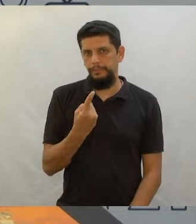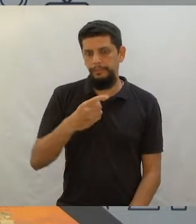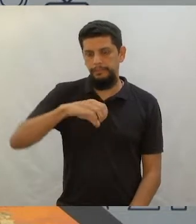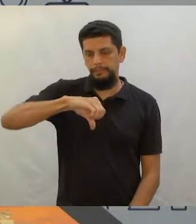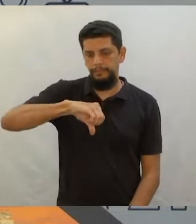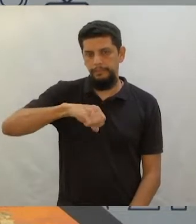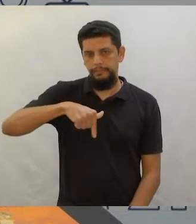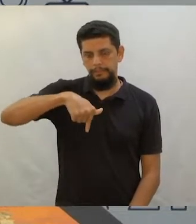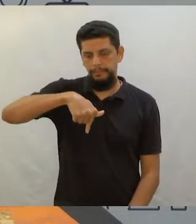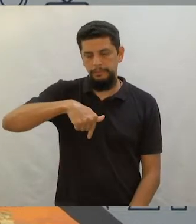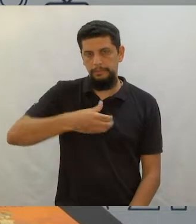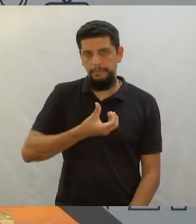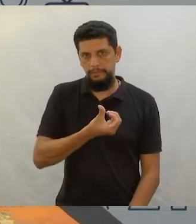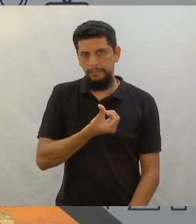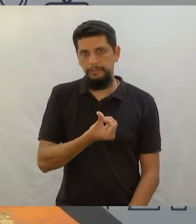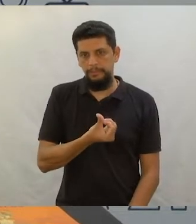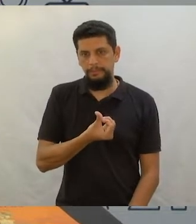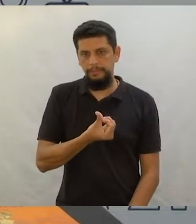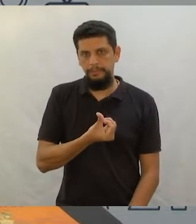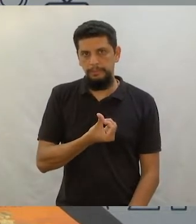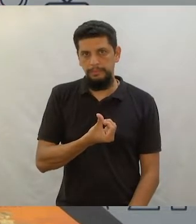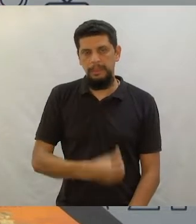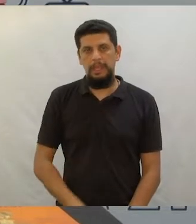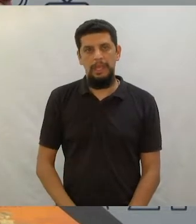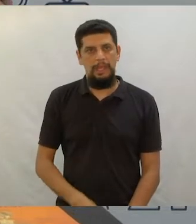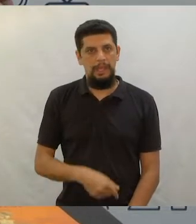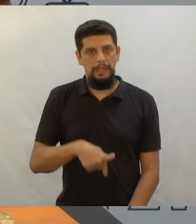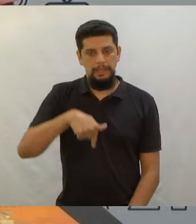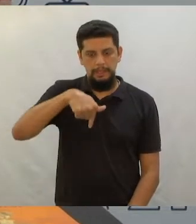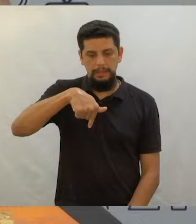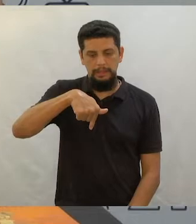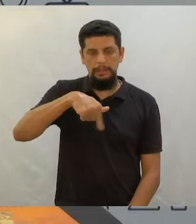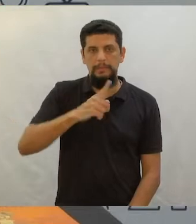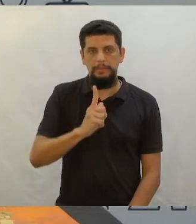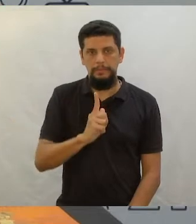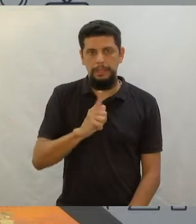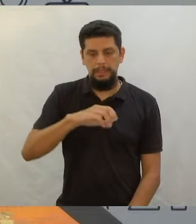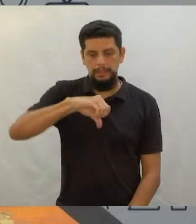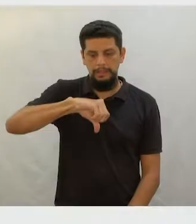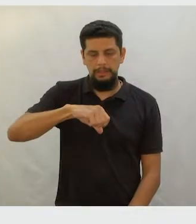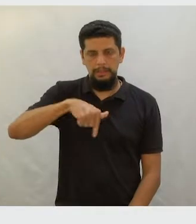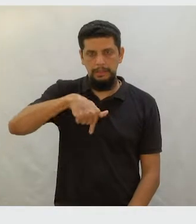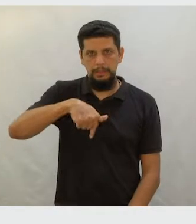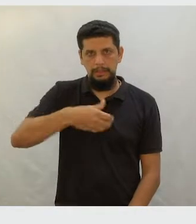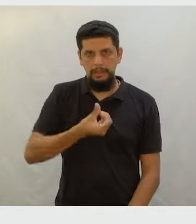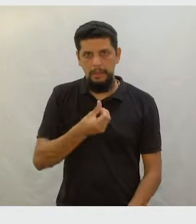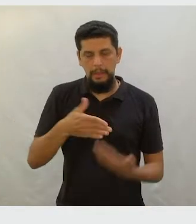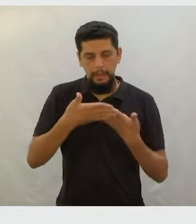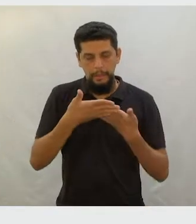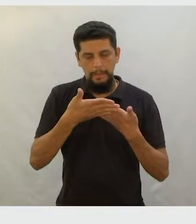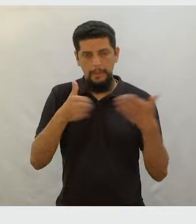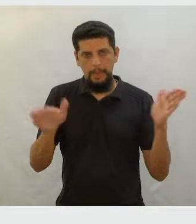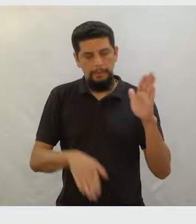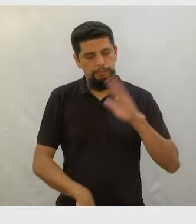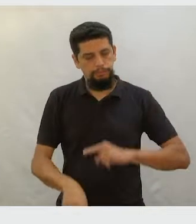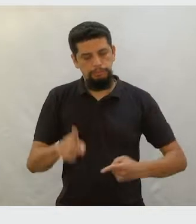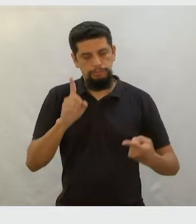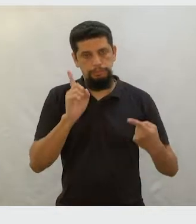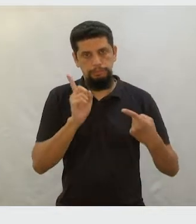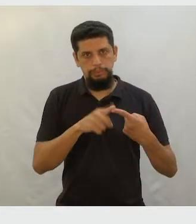1976 olha só ela é de 1931 em 1976 A autora publicou o seu